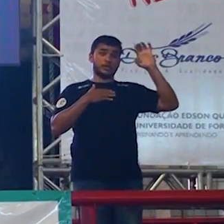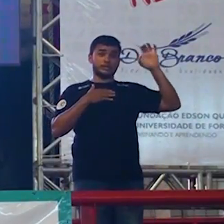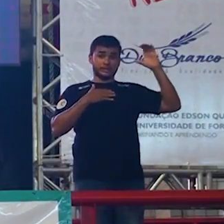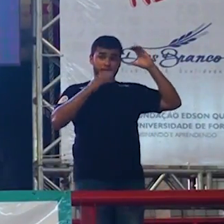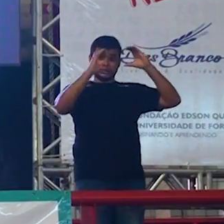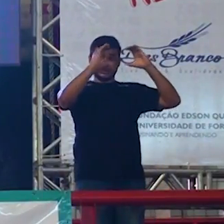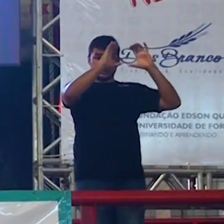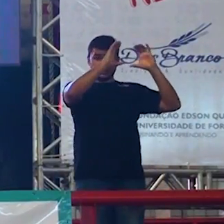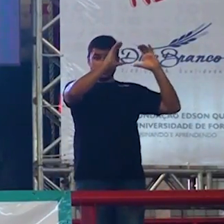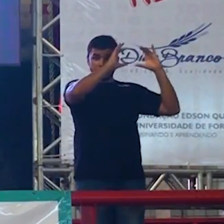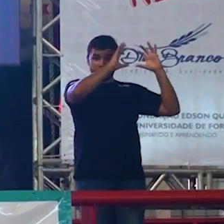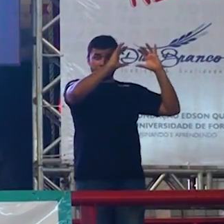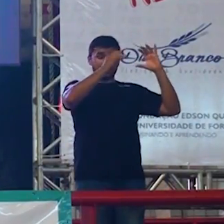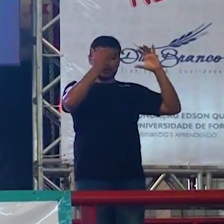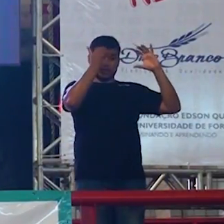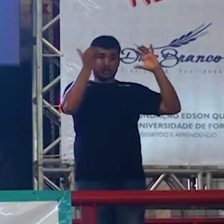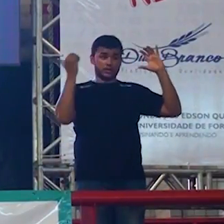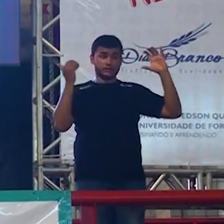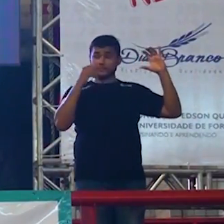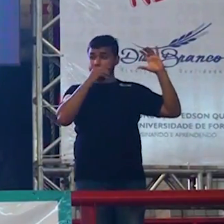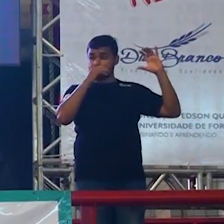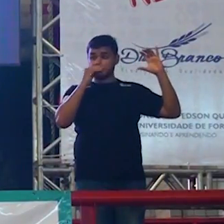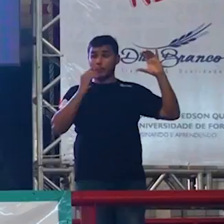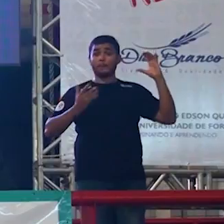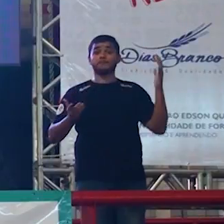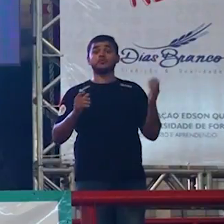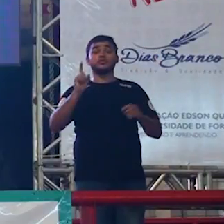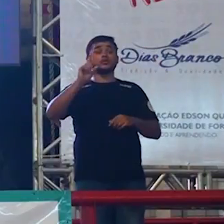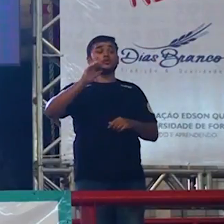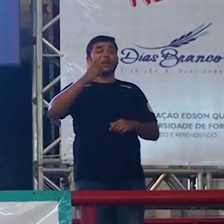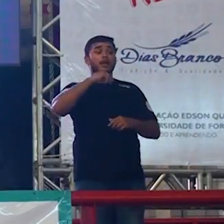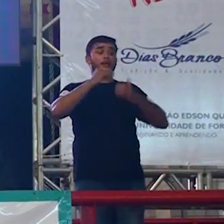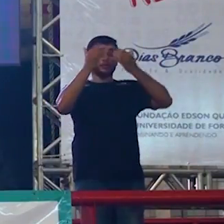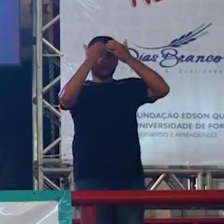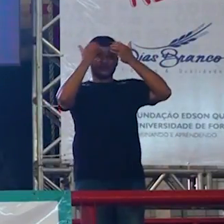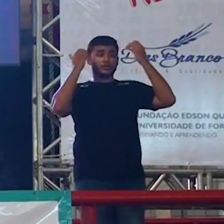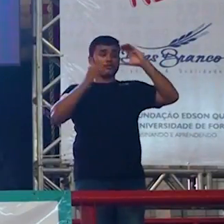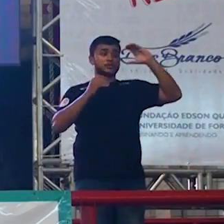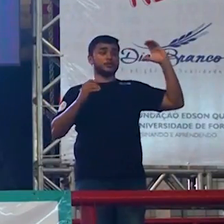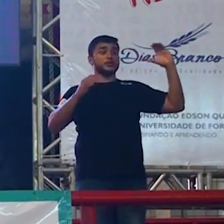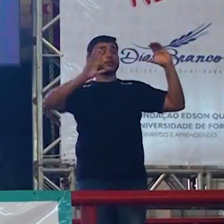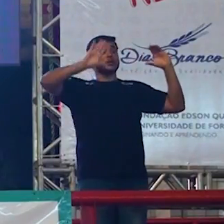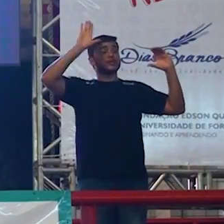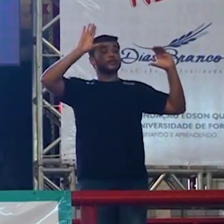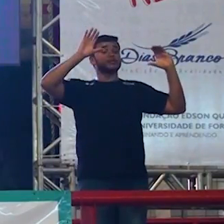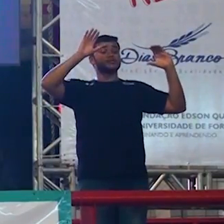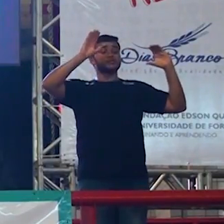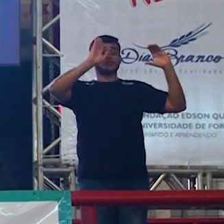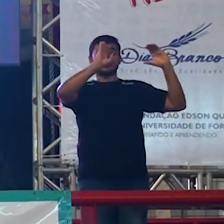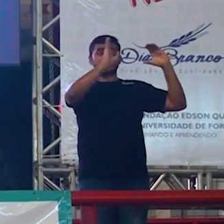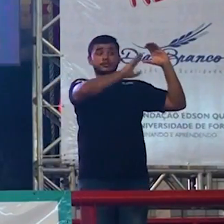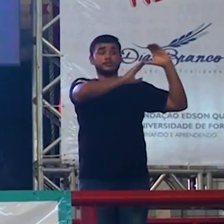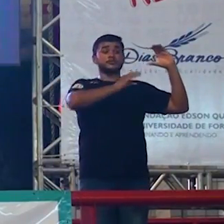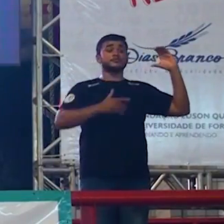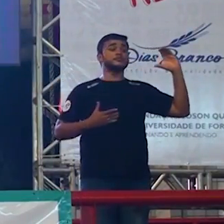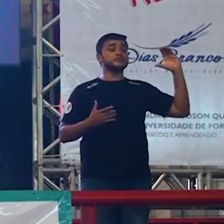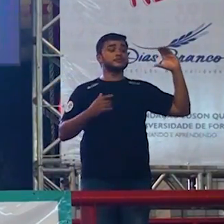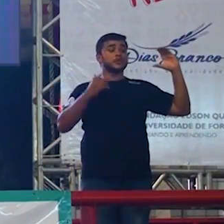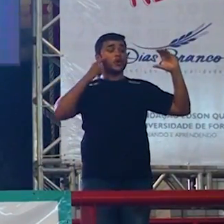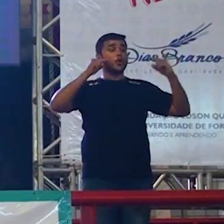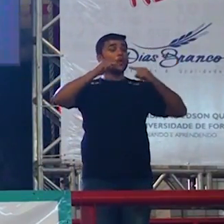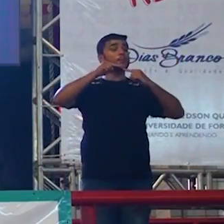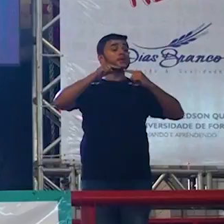lado esquerdo. Teve gente aí, quem é do lado esquerdo como eu, levanta a mão aí, lado esquerdo. Vamos ver